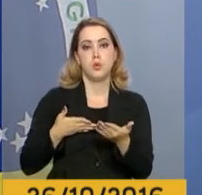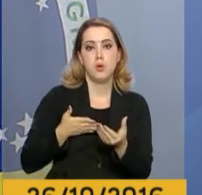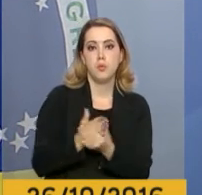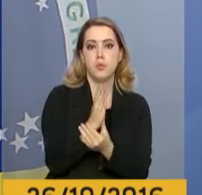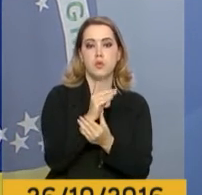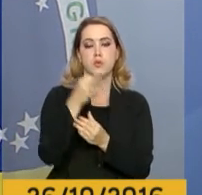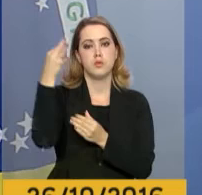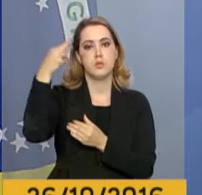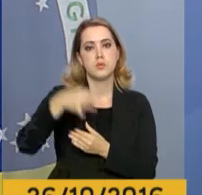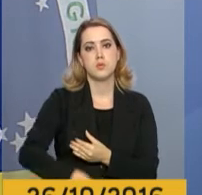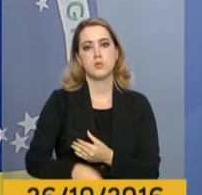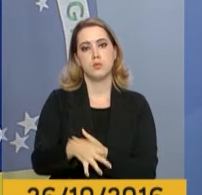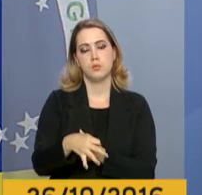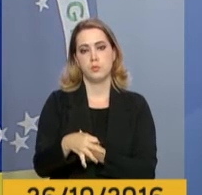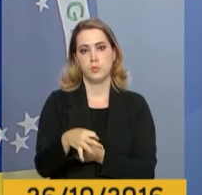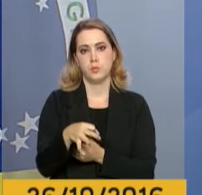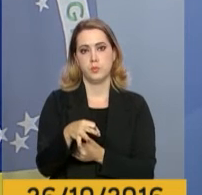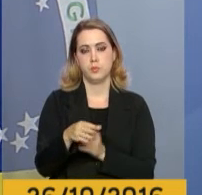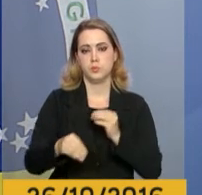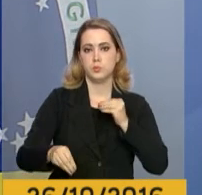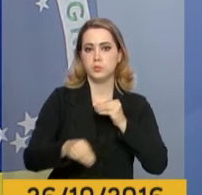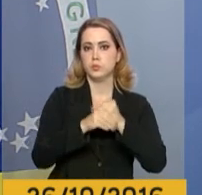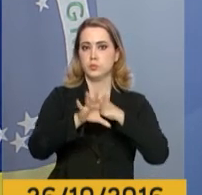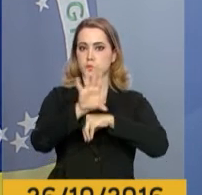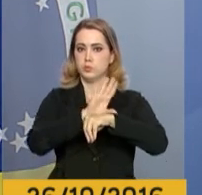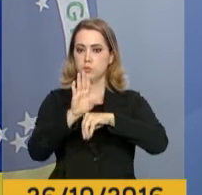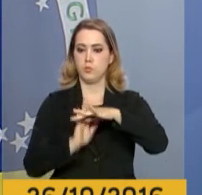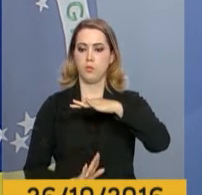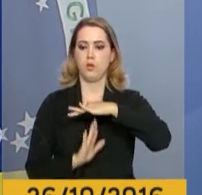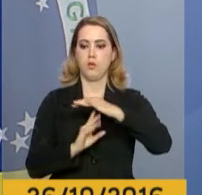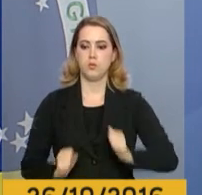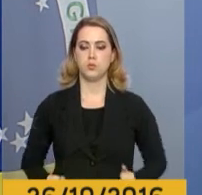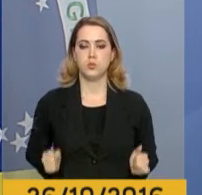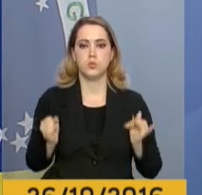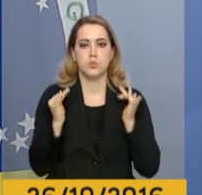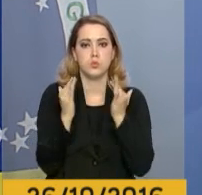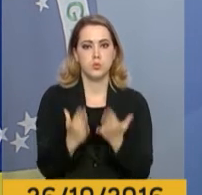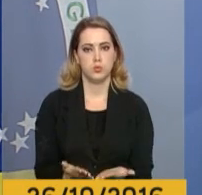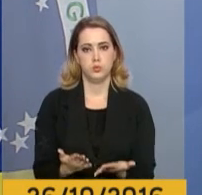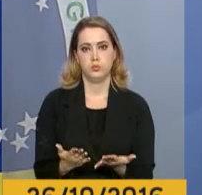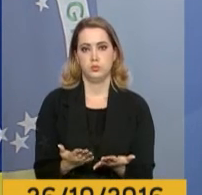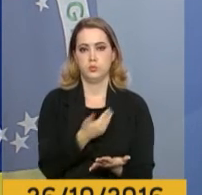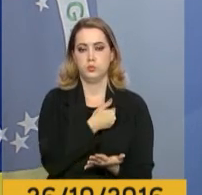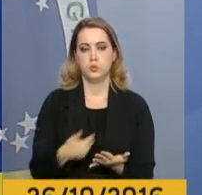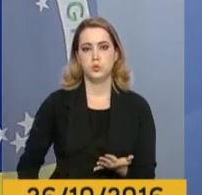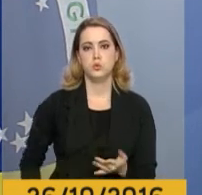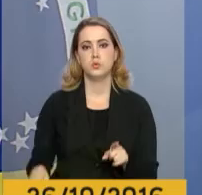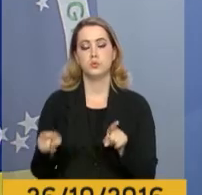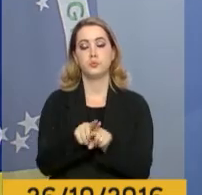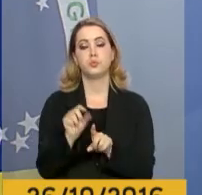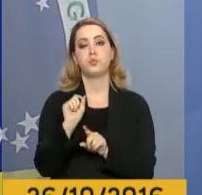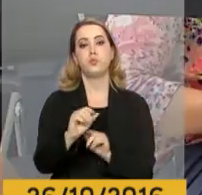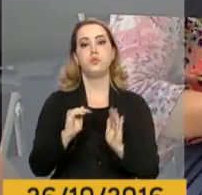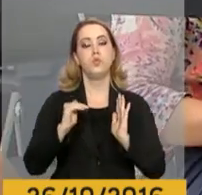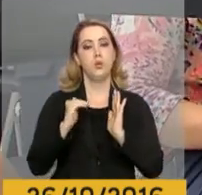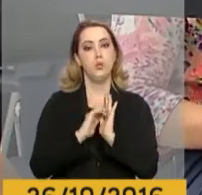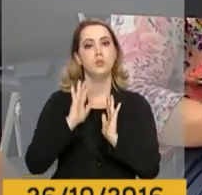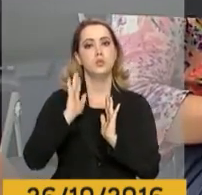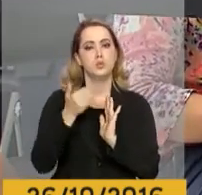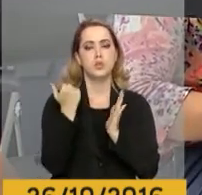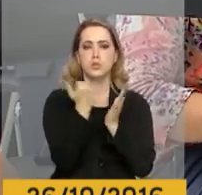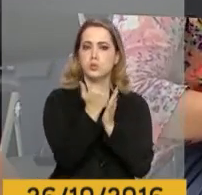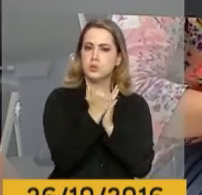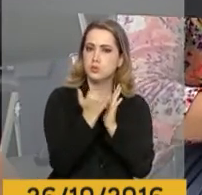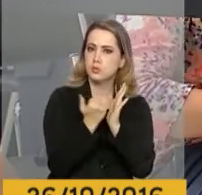caráter definitivo, da medida que cria um limite ao crescimento dos gastos públicos, tanto que o Senado já fez um